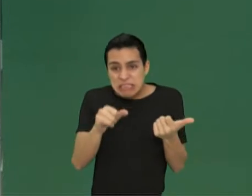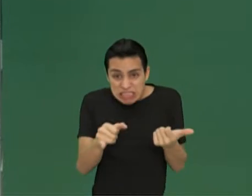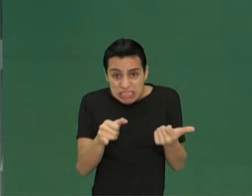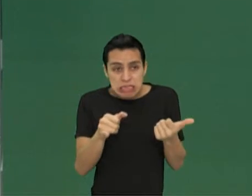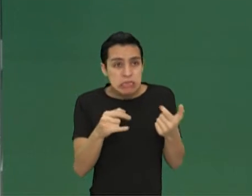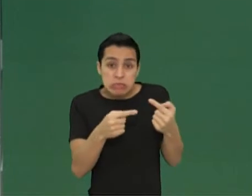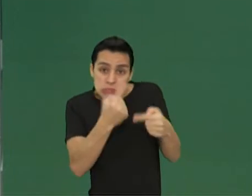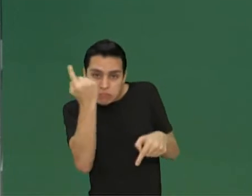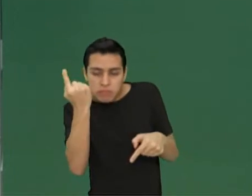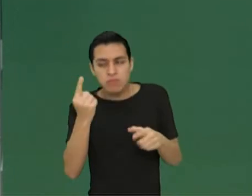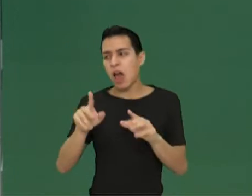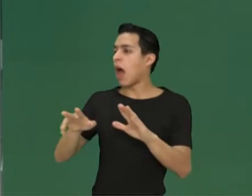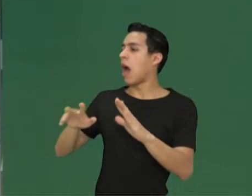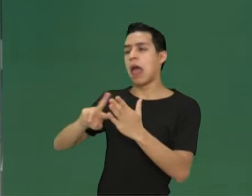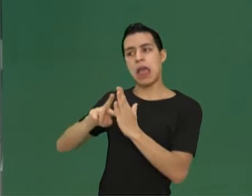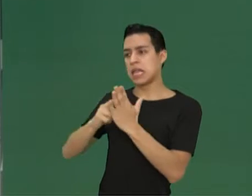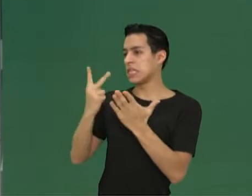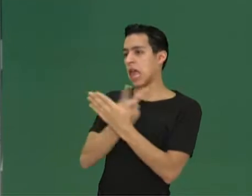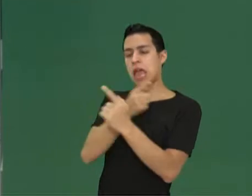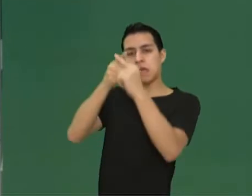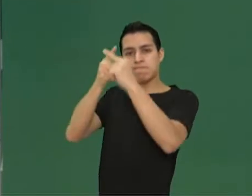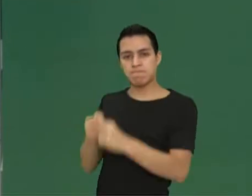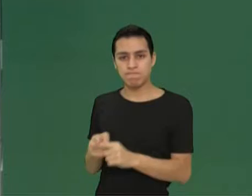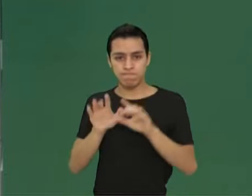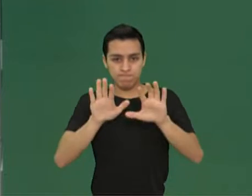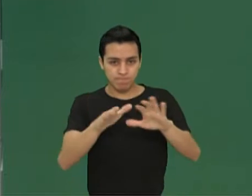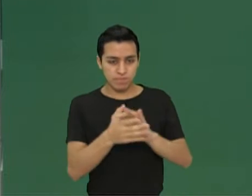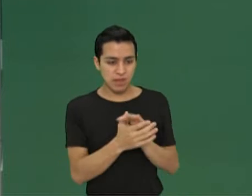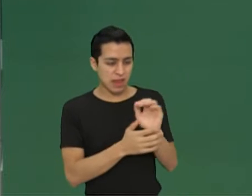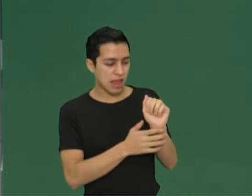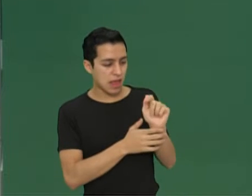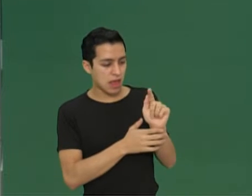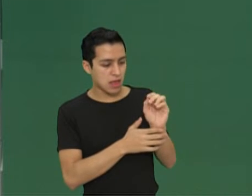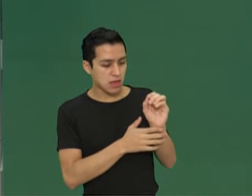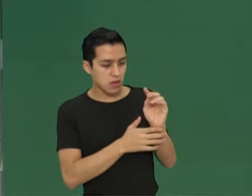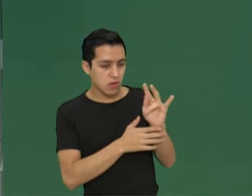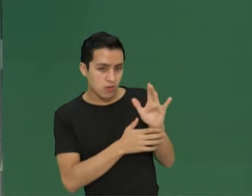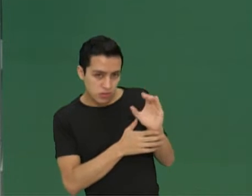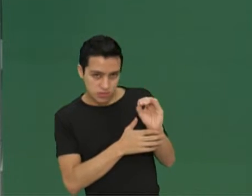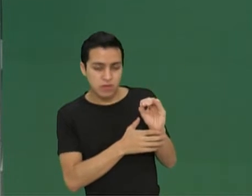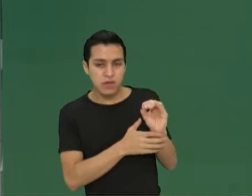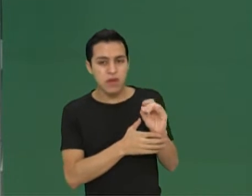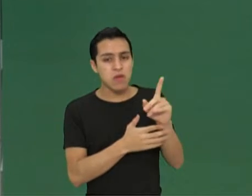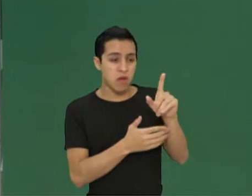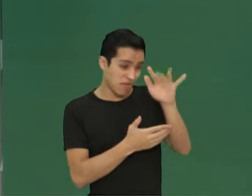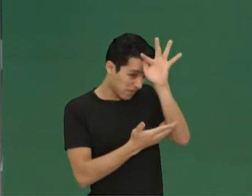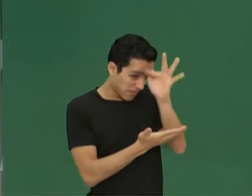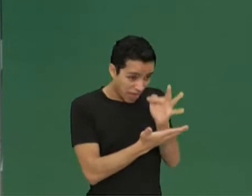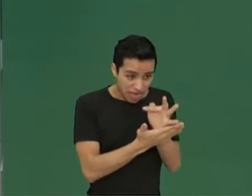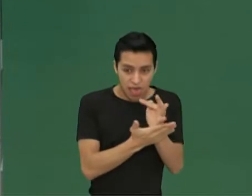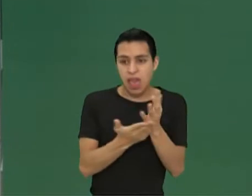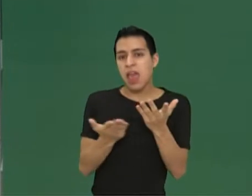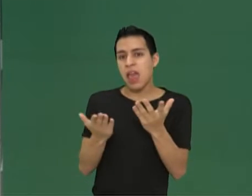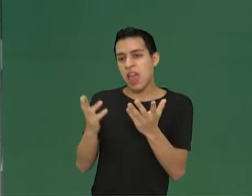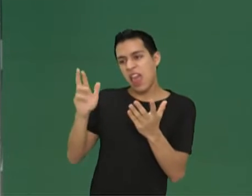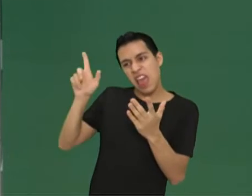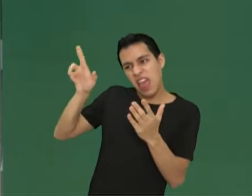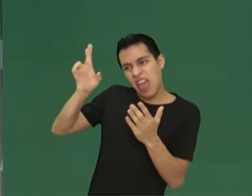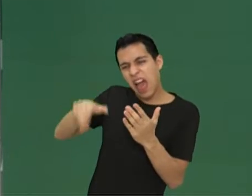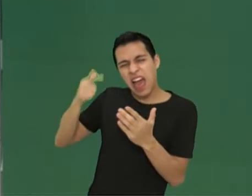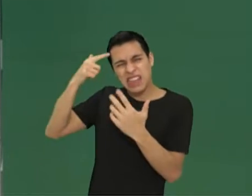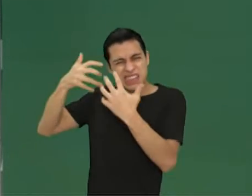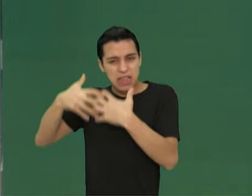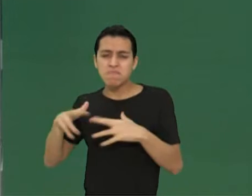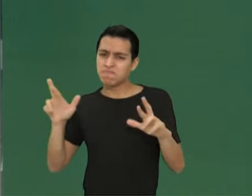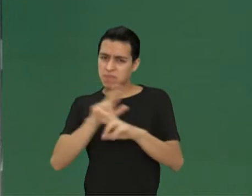errado. Então, aquele processo que se tinha em Santo Agostinho de conciliar fé e razão também existe em Tomás de Aquino, perfeito? Muito